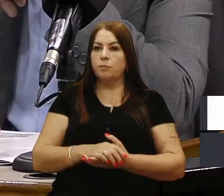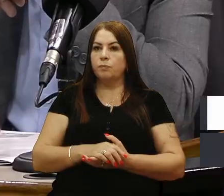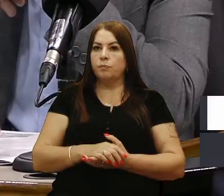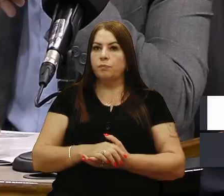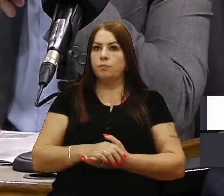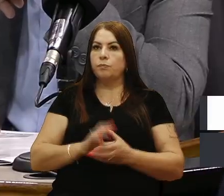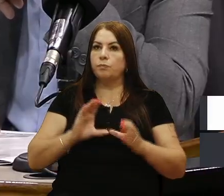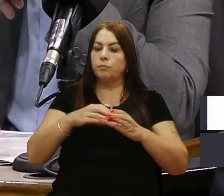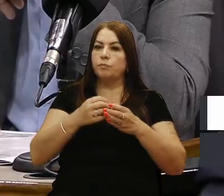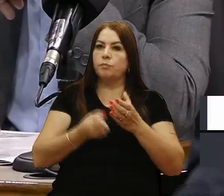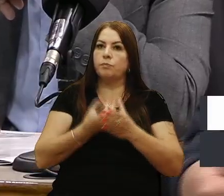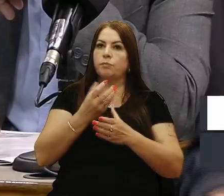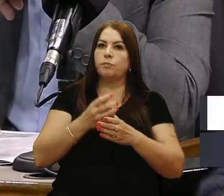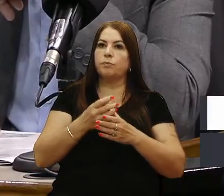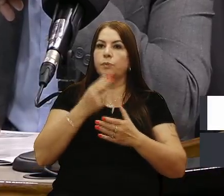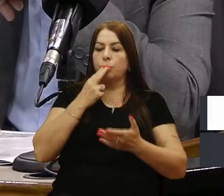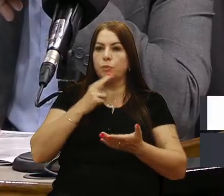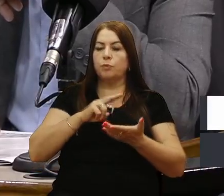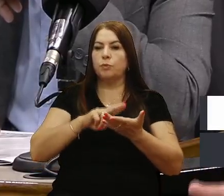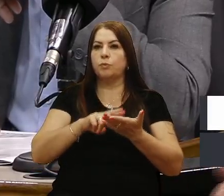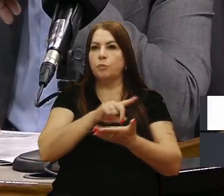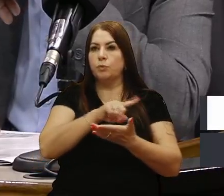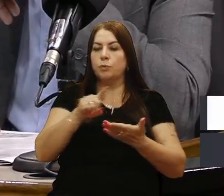aquela frente de apoio aos Correios, eu disse que eu